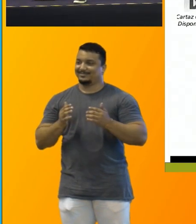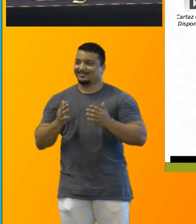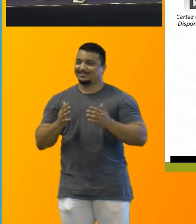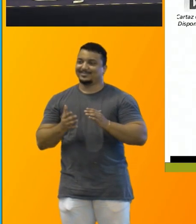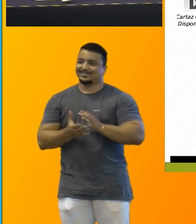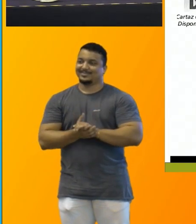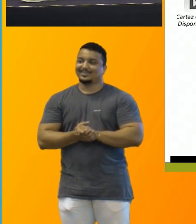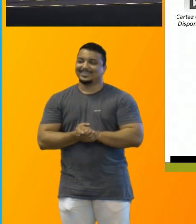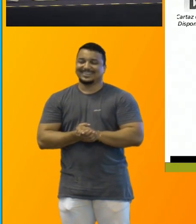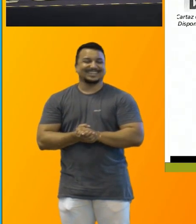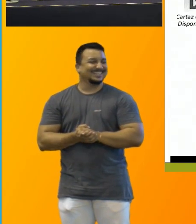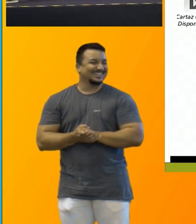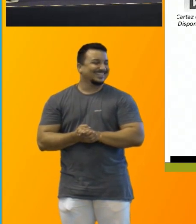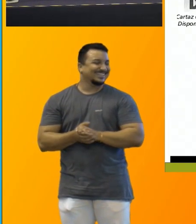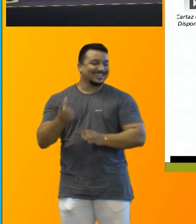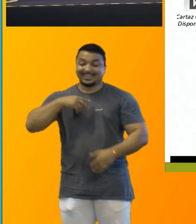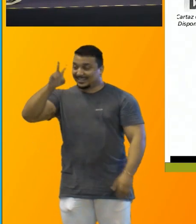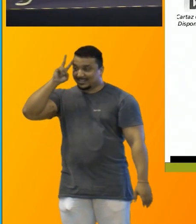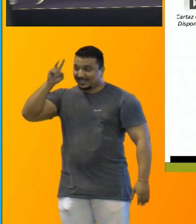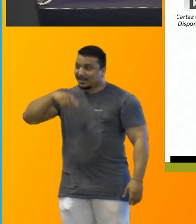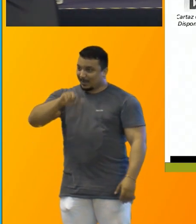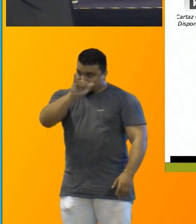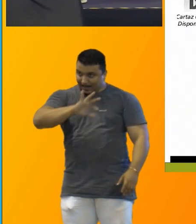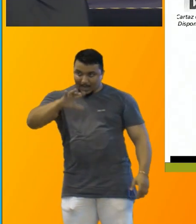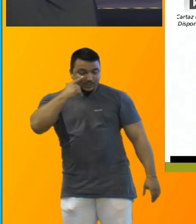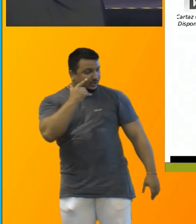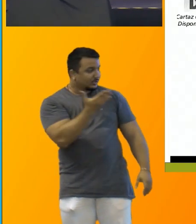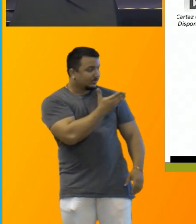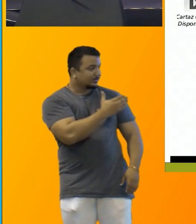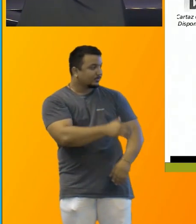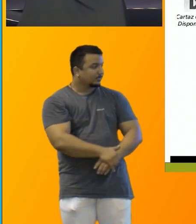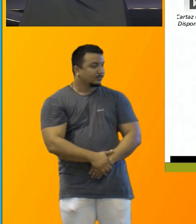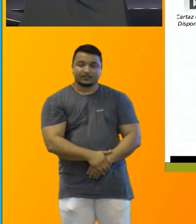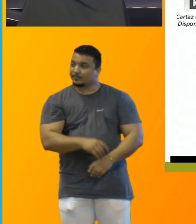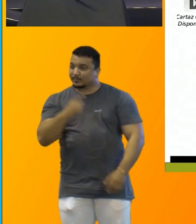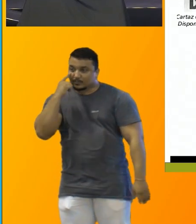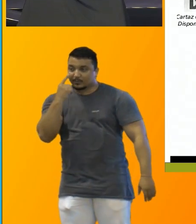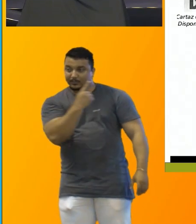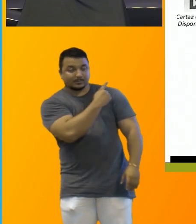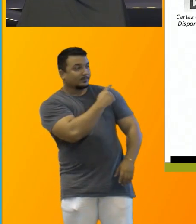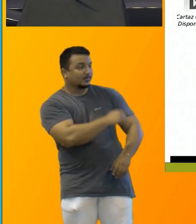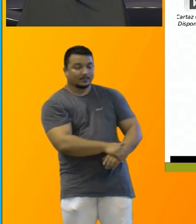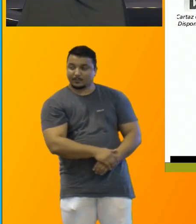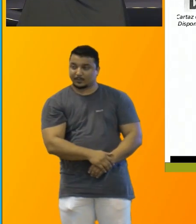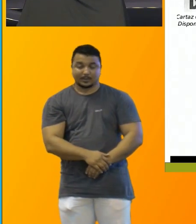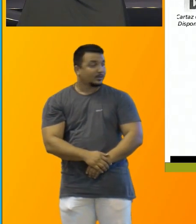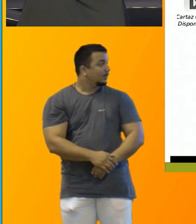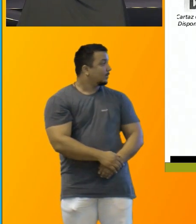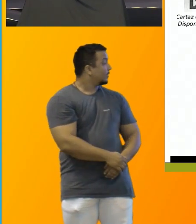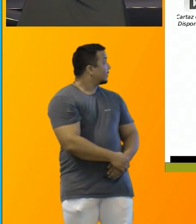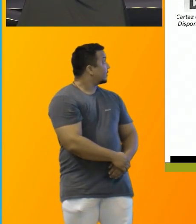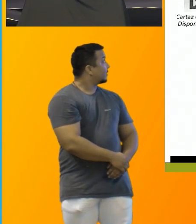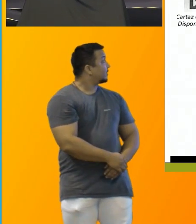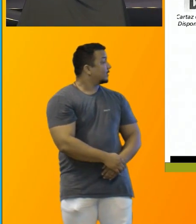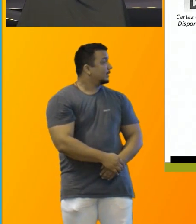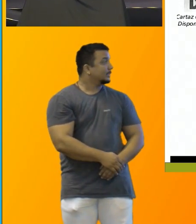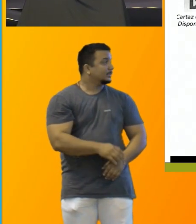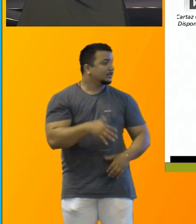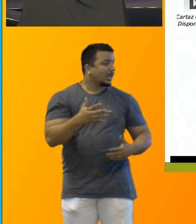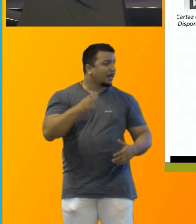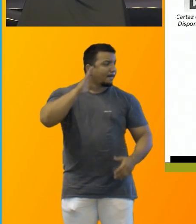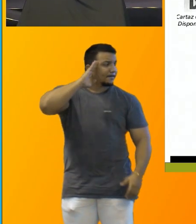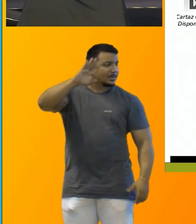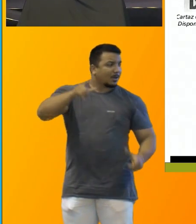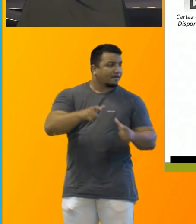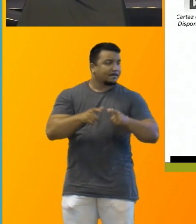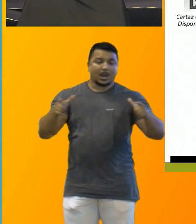Lembra que eu falei que tinha uma questão que era para analisar a imagem? Você sabe quem é que está em tamanho maior nessa imagem